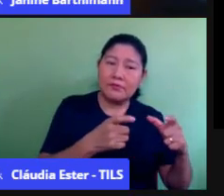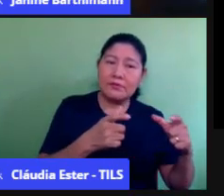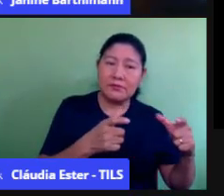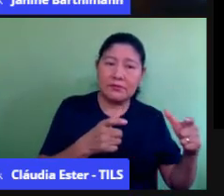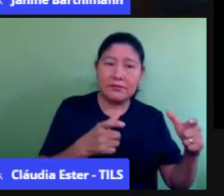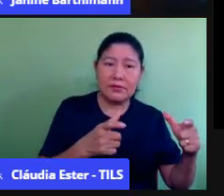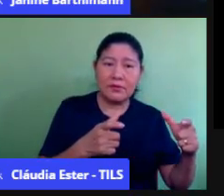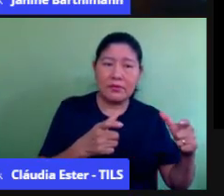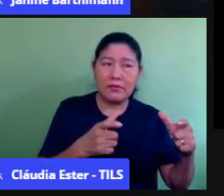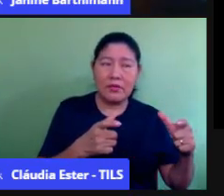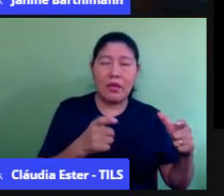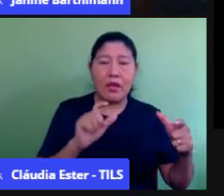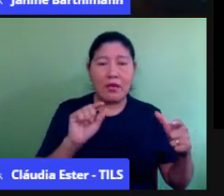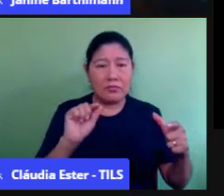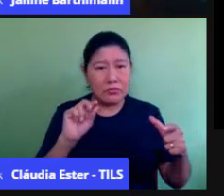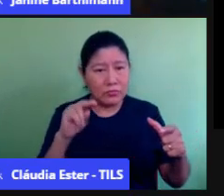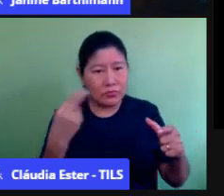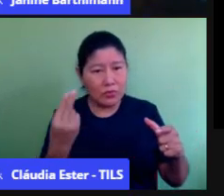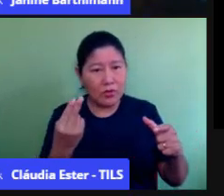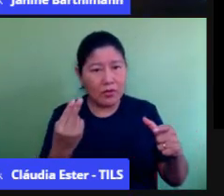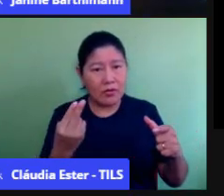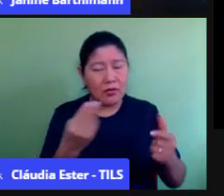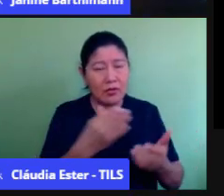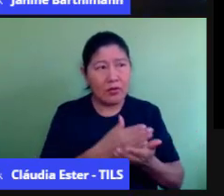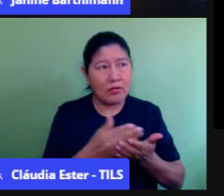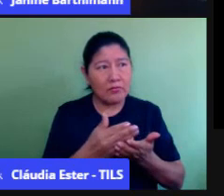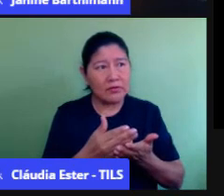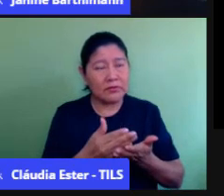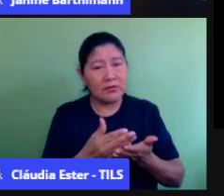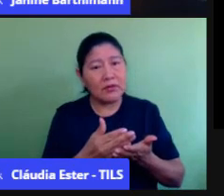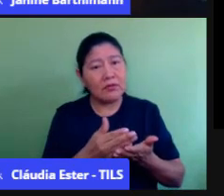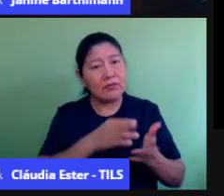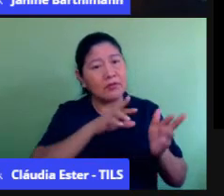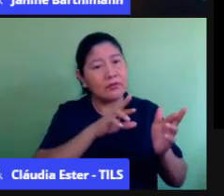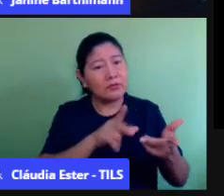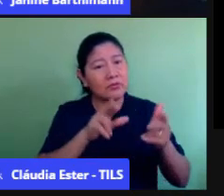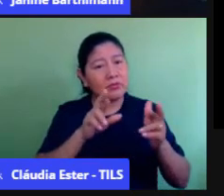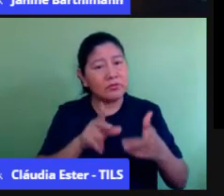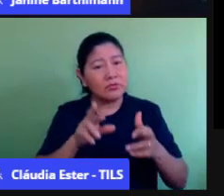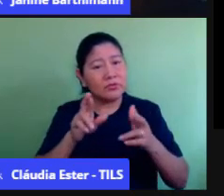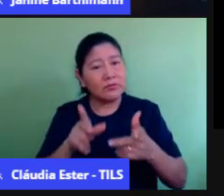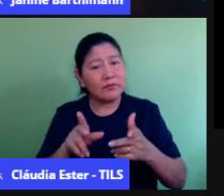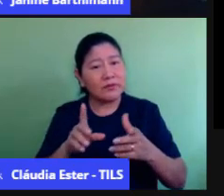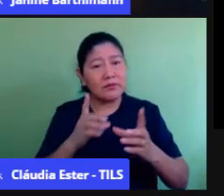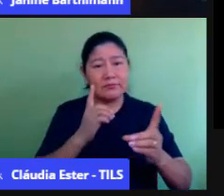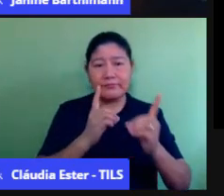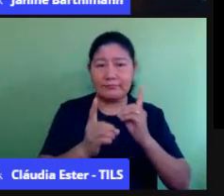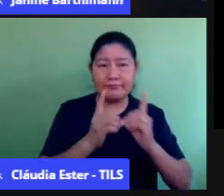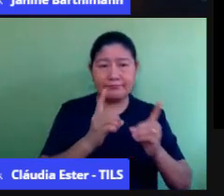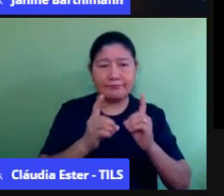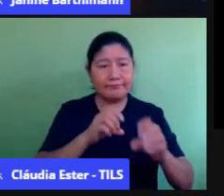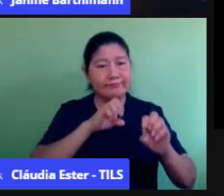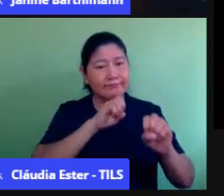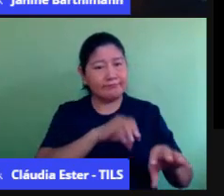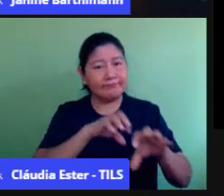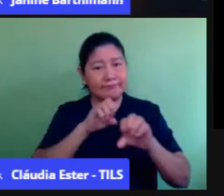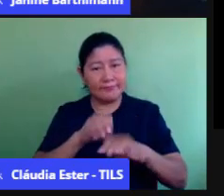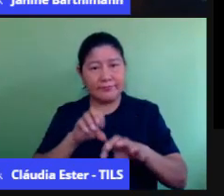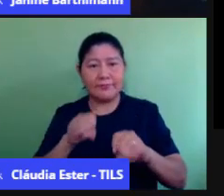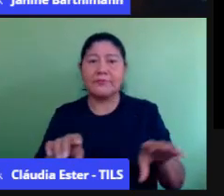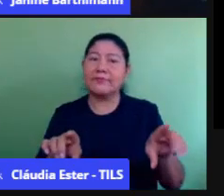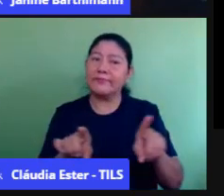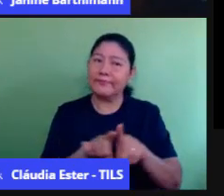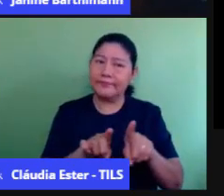tratamos de um ensino remoto circunstancial na REME, e daí surgiu a necessidade de discutirmos,